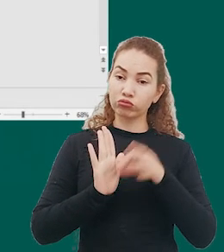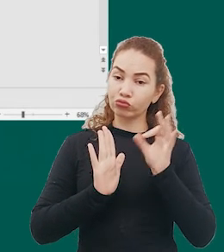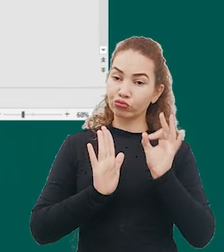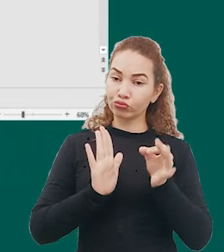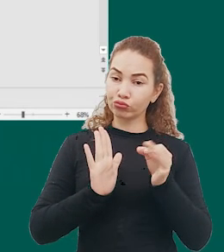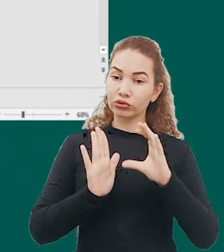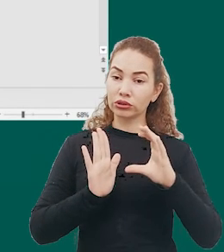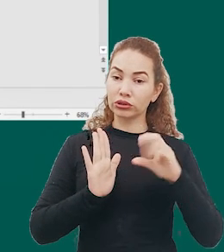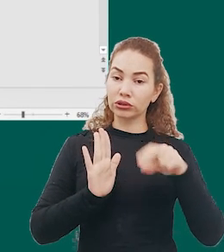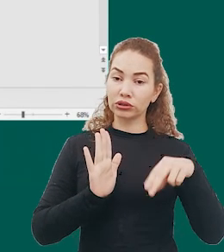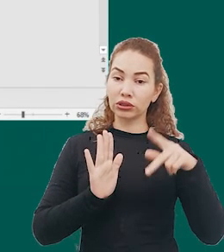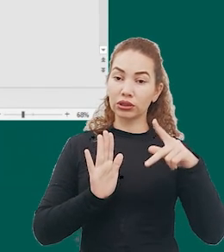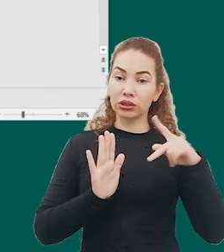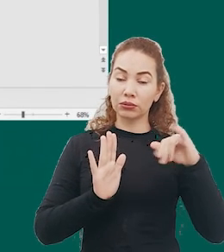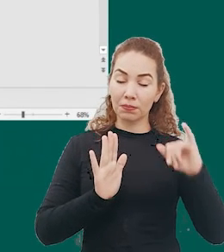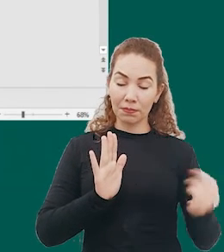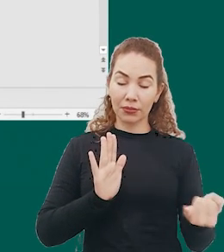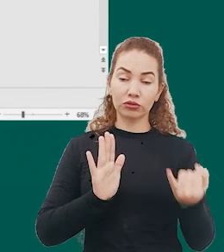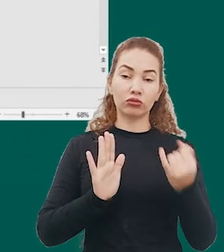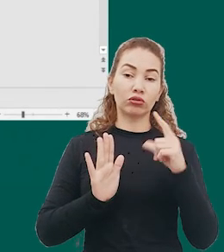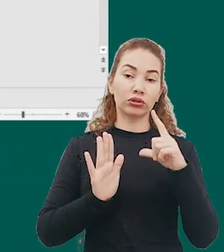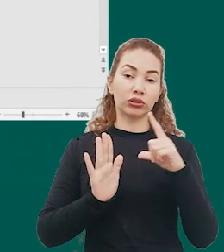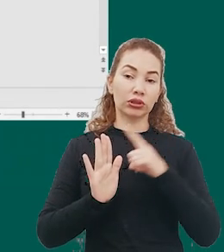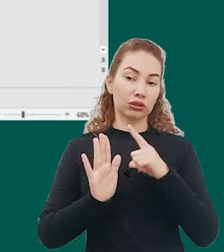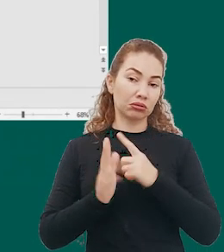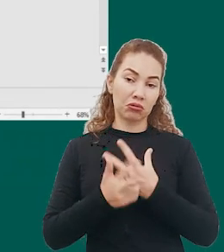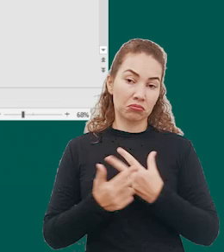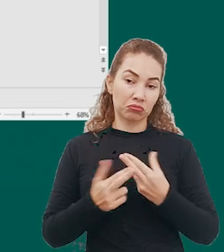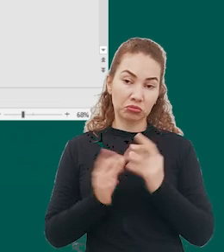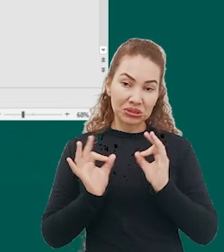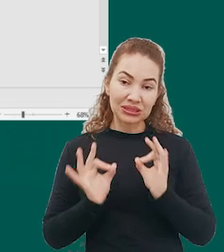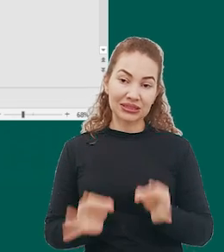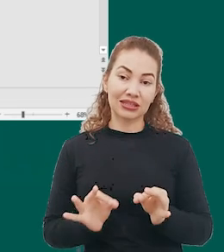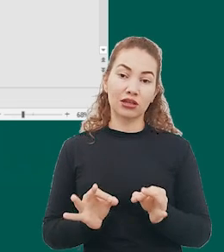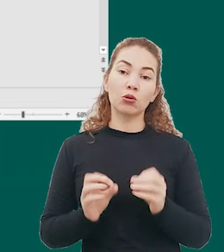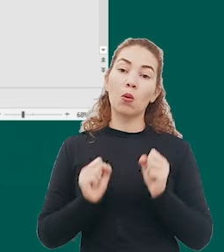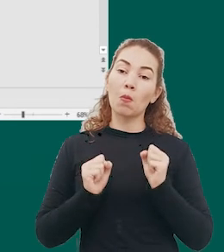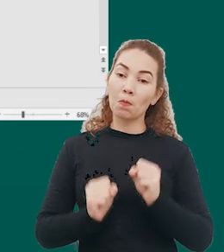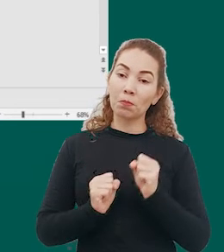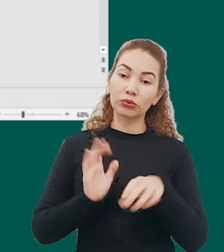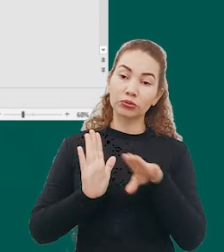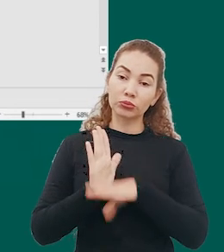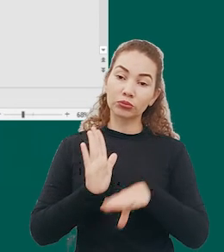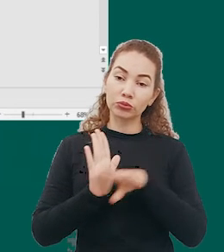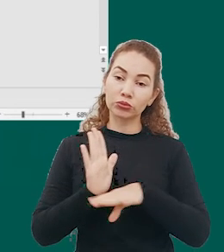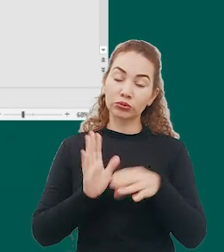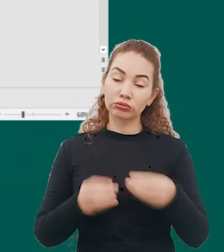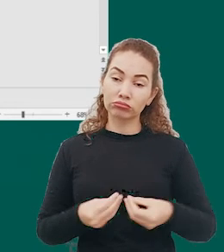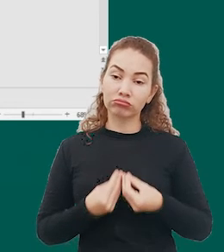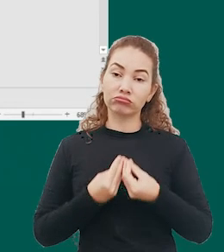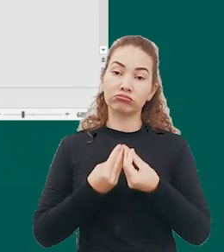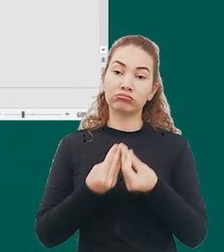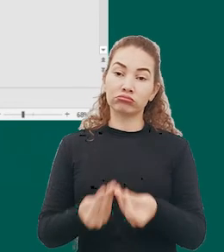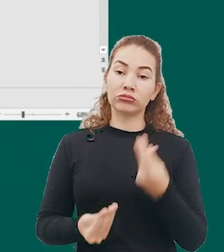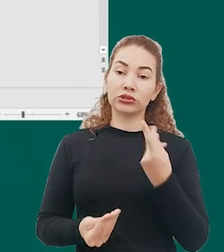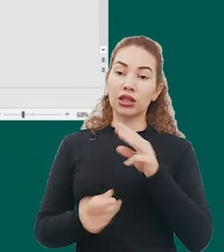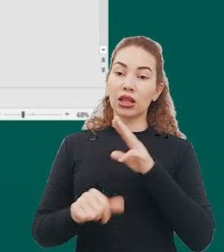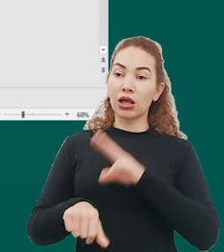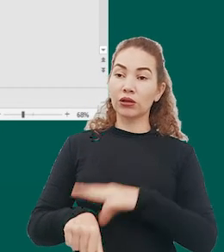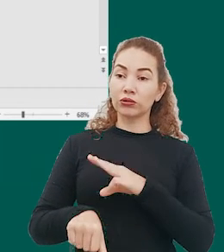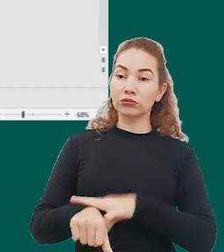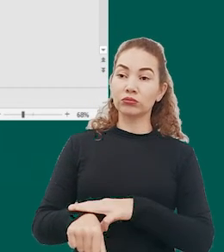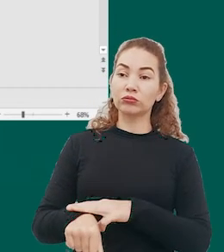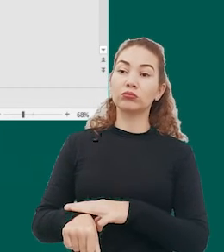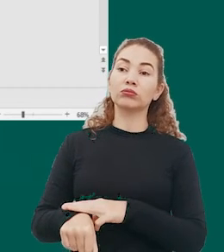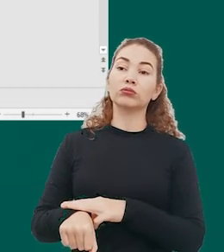seu CNPJ, enfim, nós podemos deduzir essas doações lá no momento